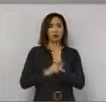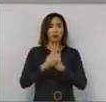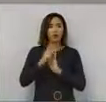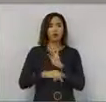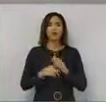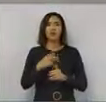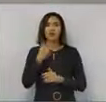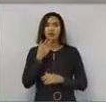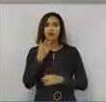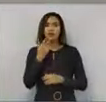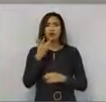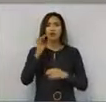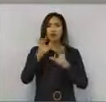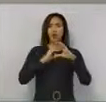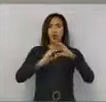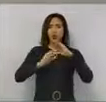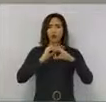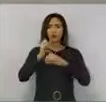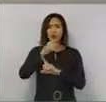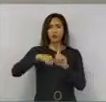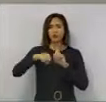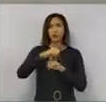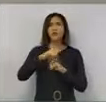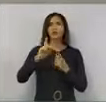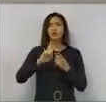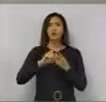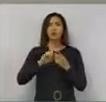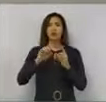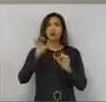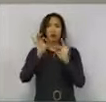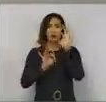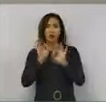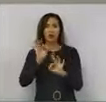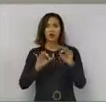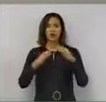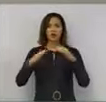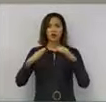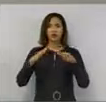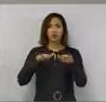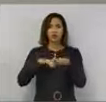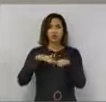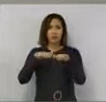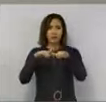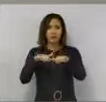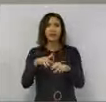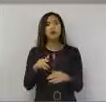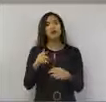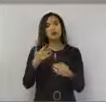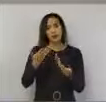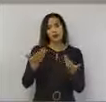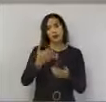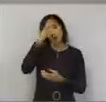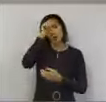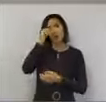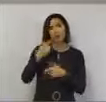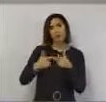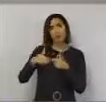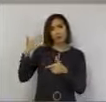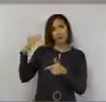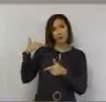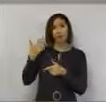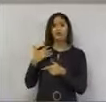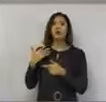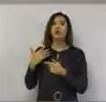falamos do plano de comunicação social e também do plano de trânsito. E, claro, a gente aprende com os problemas do passado. Então, tudo isso vai contribuir